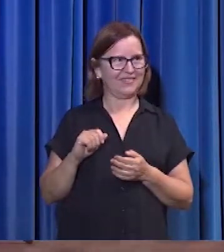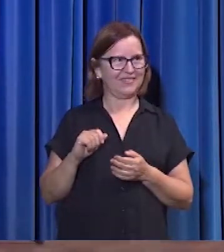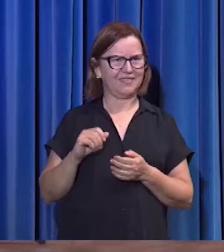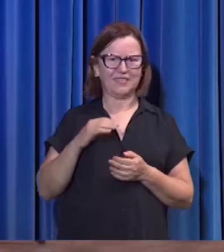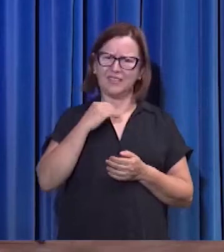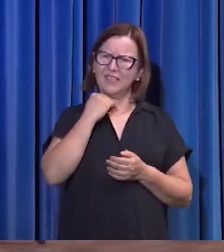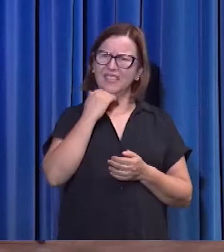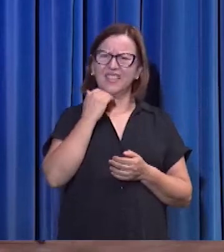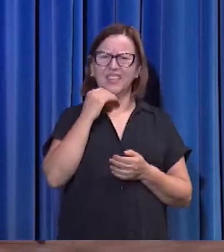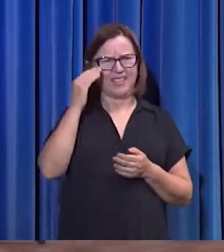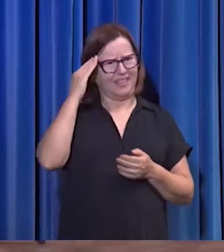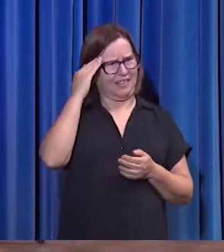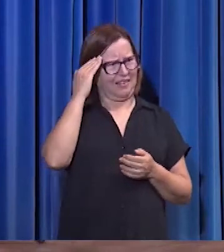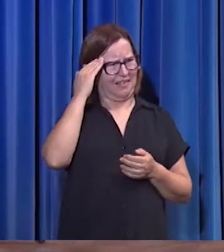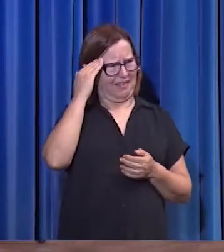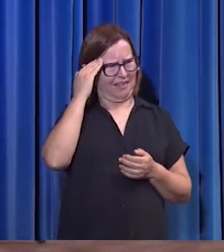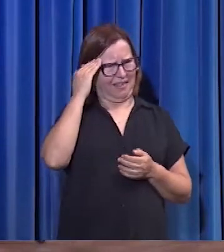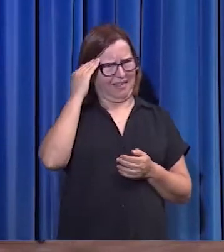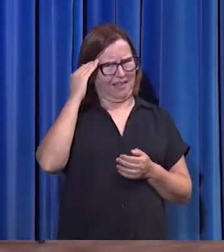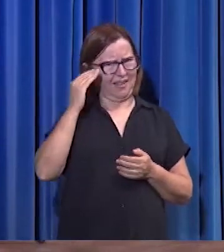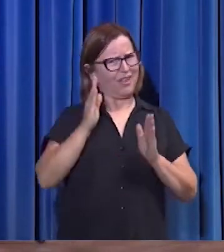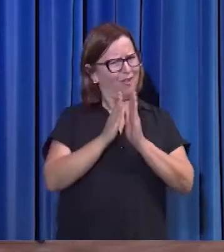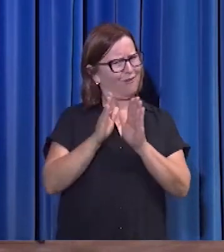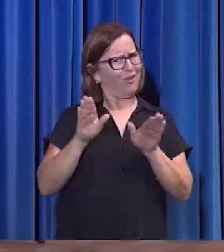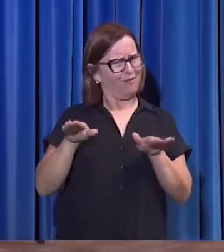Ninguém sabe.